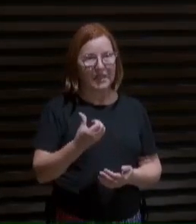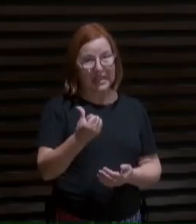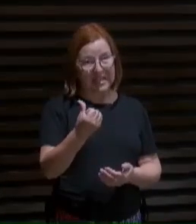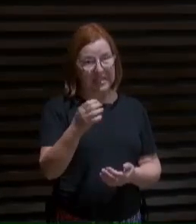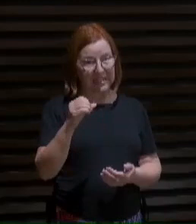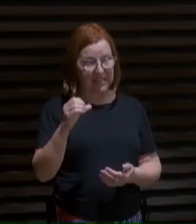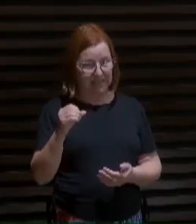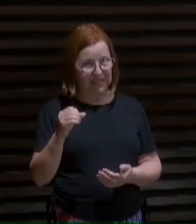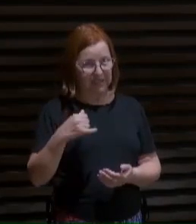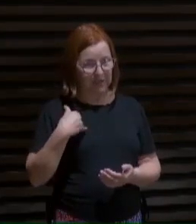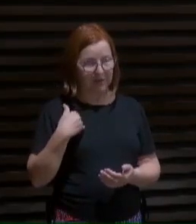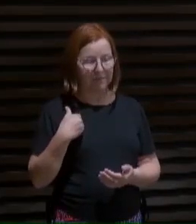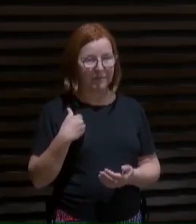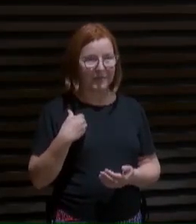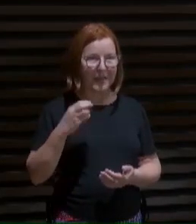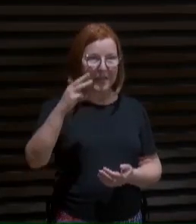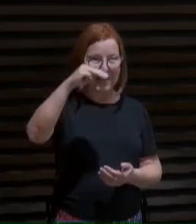Matusalém bateu o recorde de